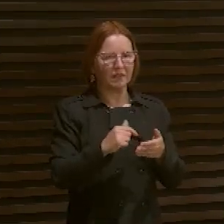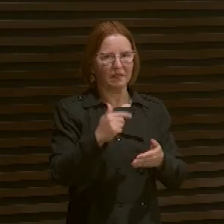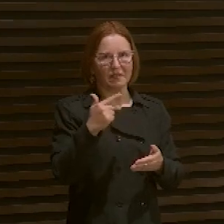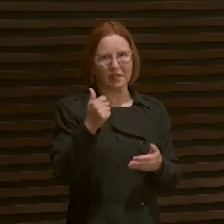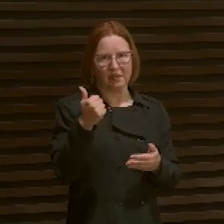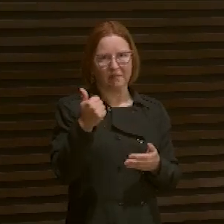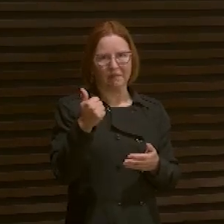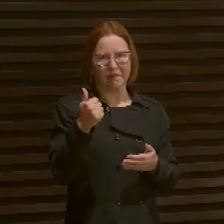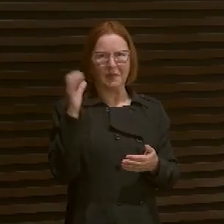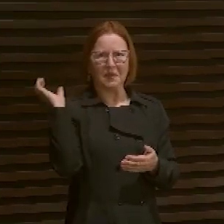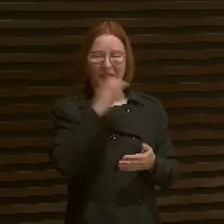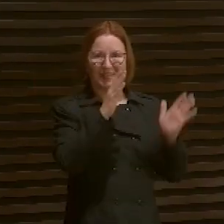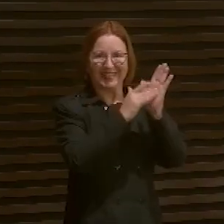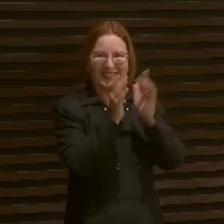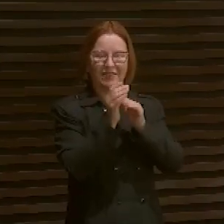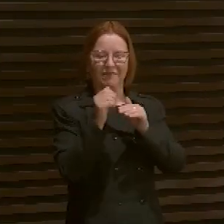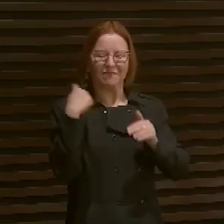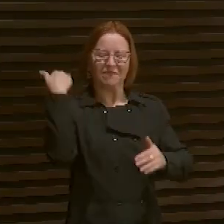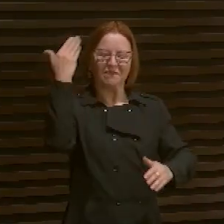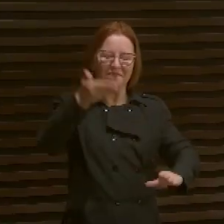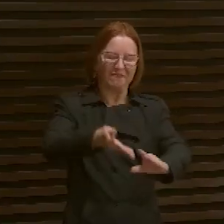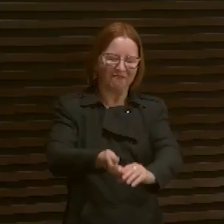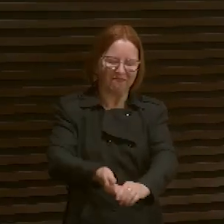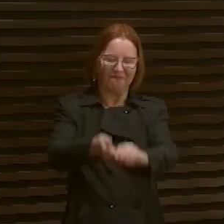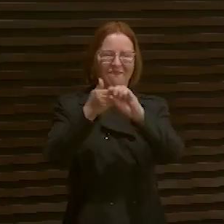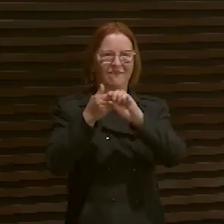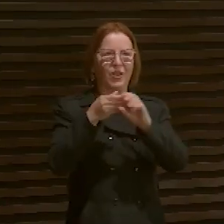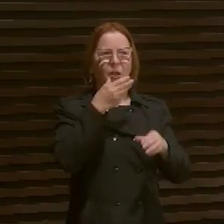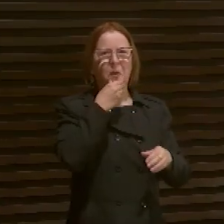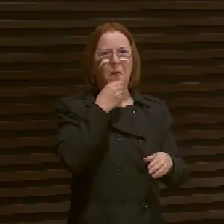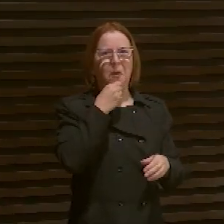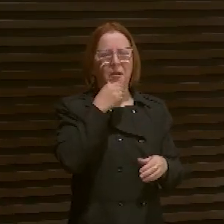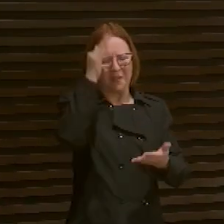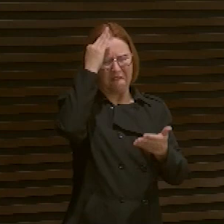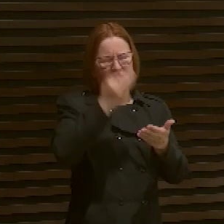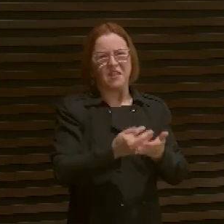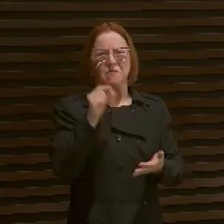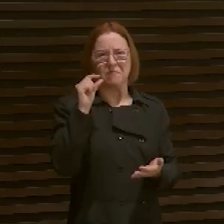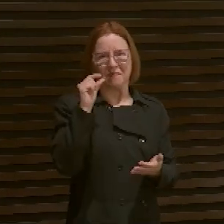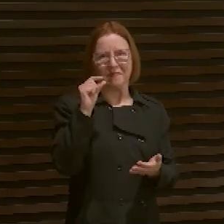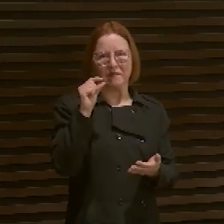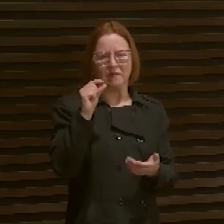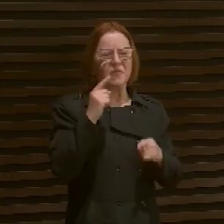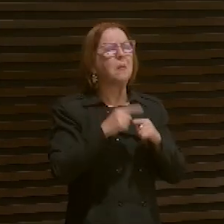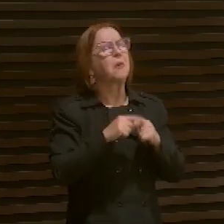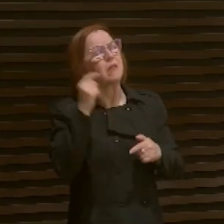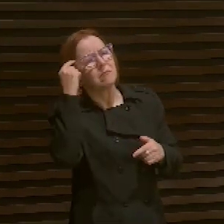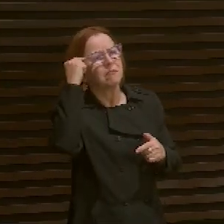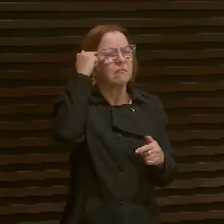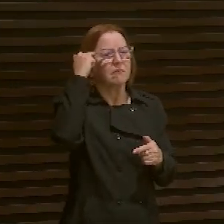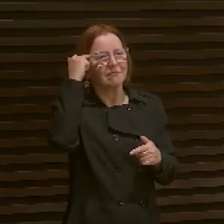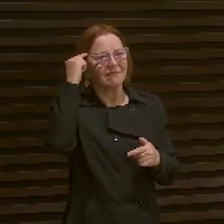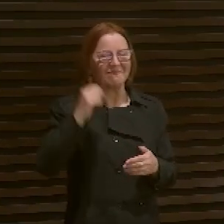lá. Prontamente Jesus, estendendo a mão, tomou e lhe disse: homem de pequena fé, por que duvidaste?